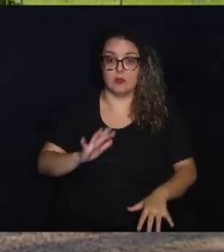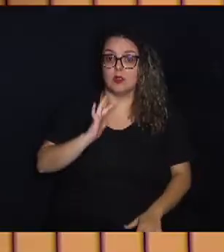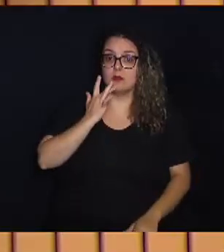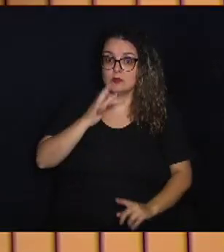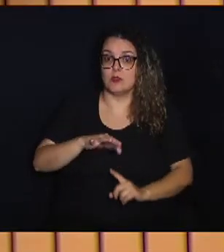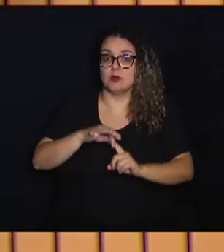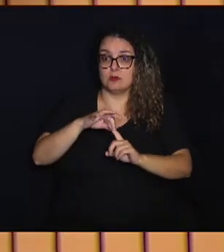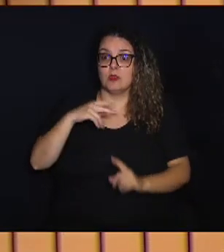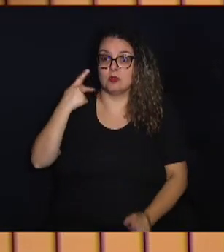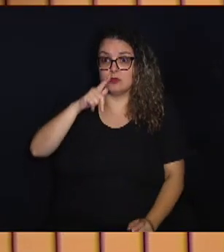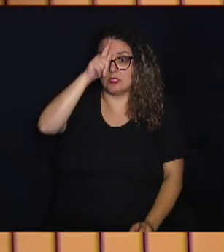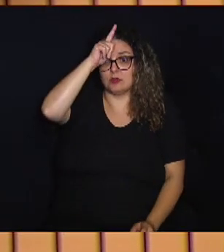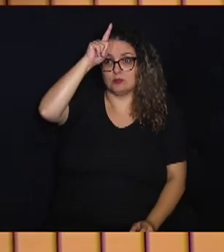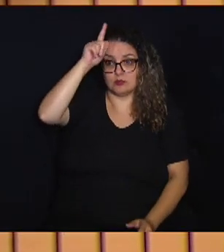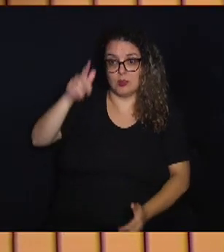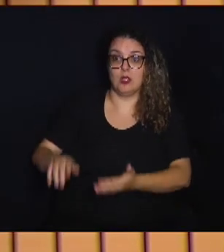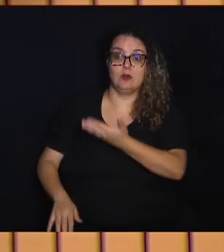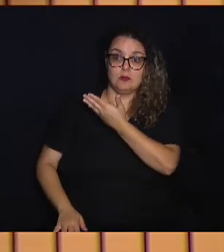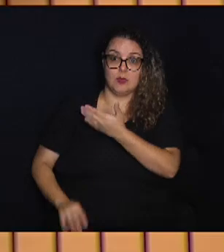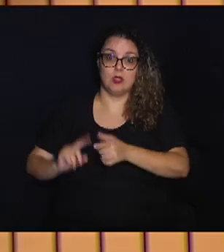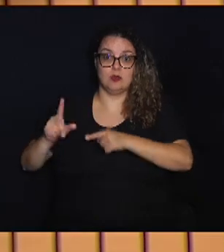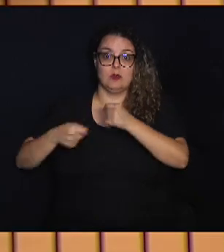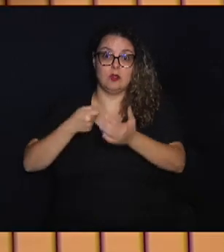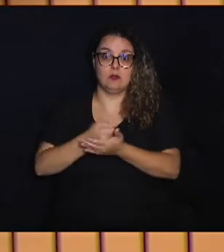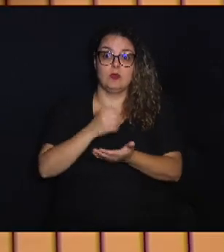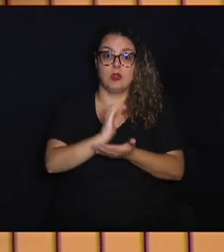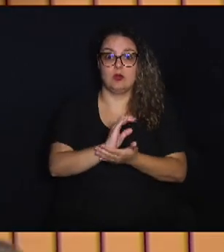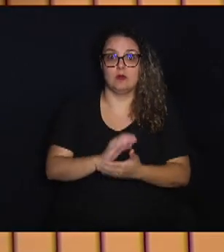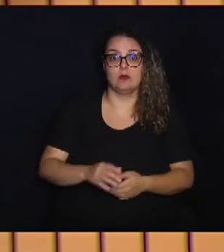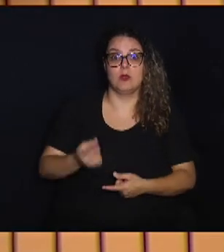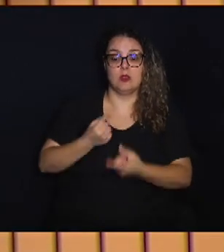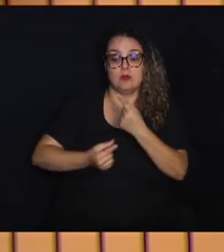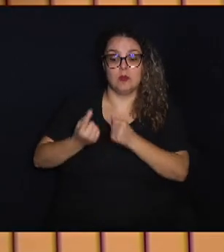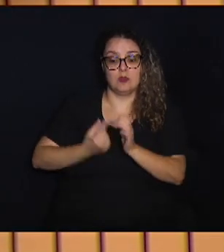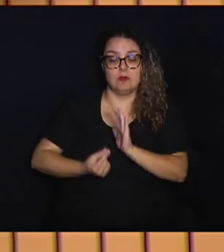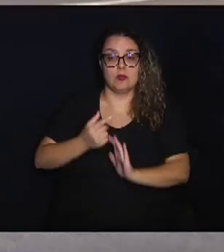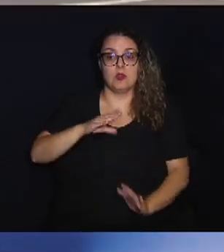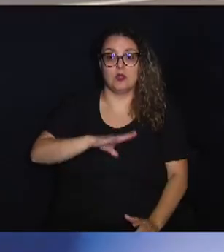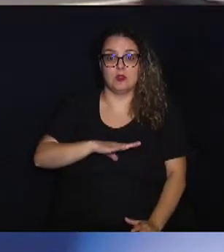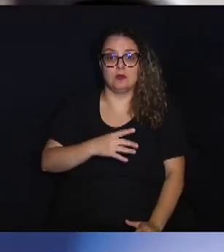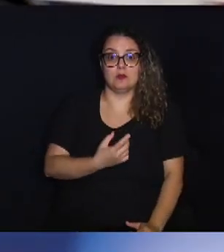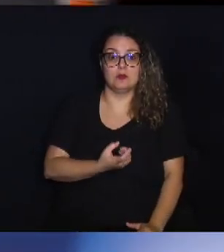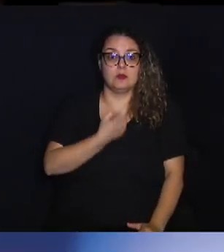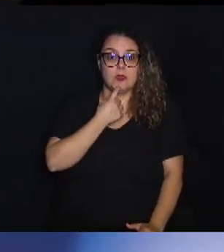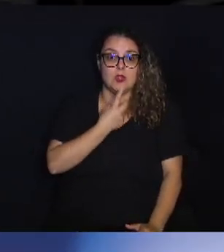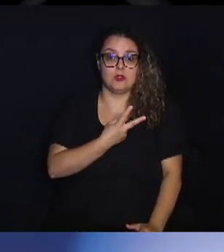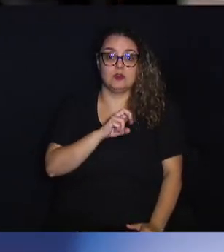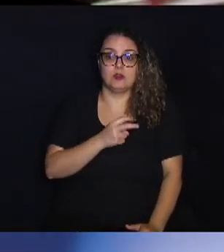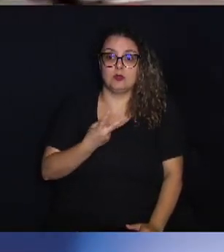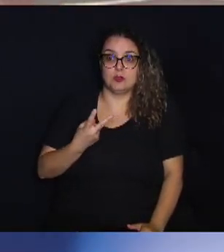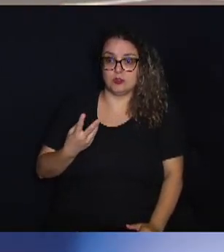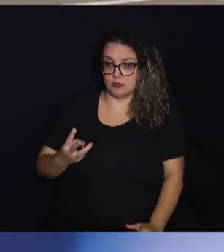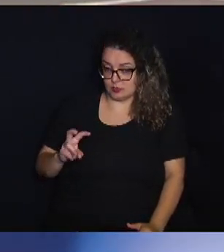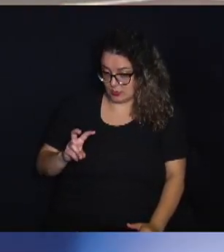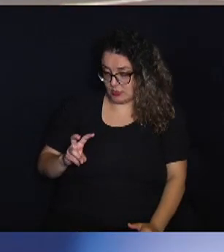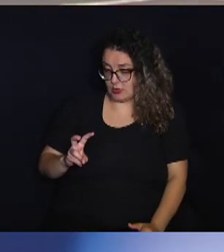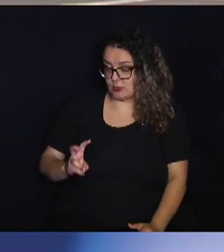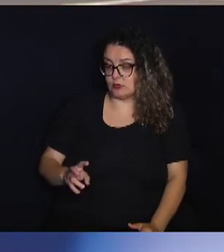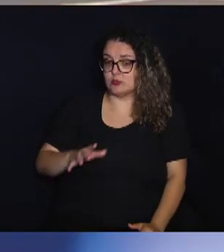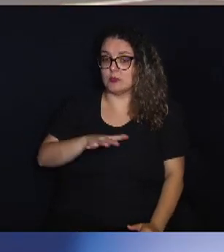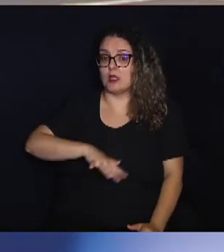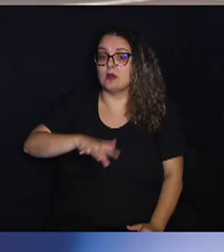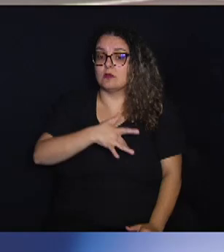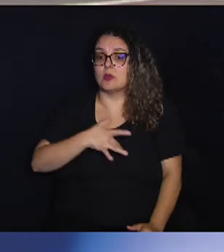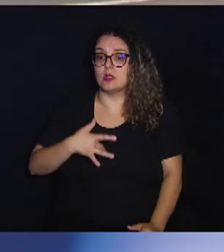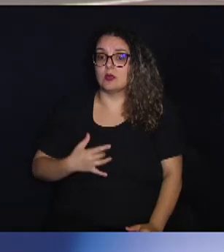Gustavo Peta nas emendas impositivas para o orçamento municipal de 2025. Na saúde, por exemplo, o vereador encaminhou